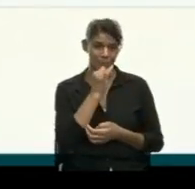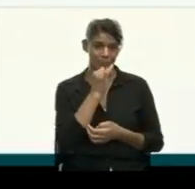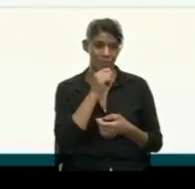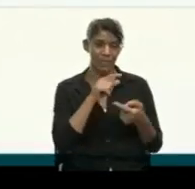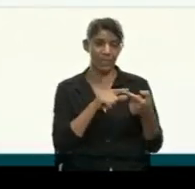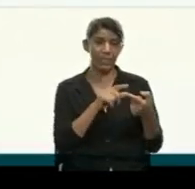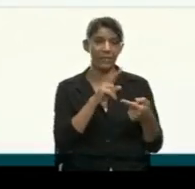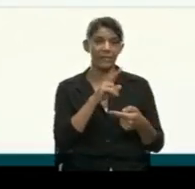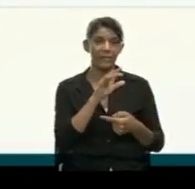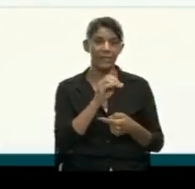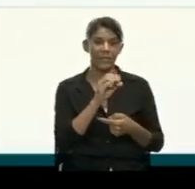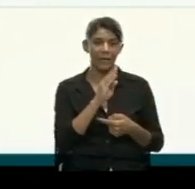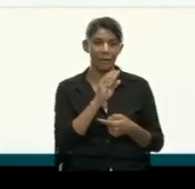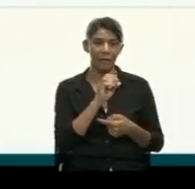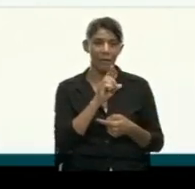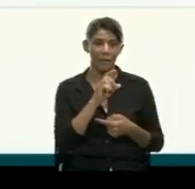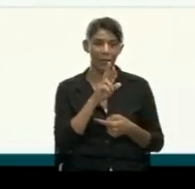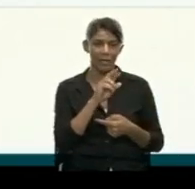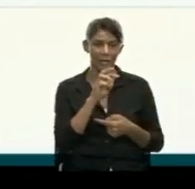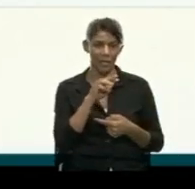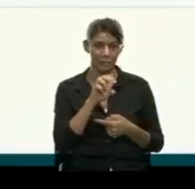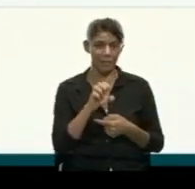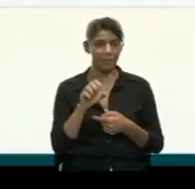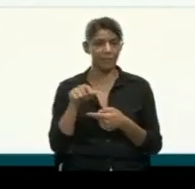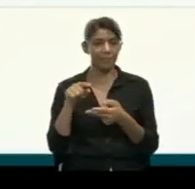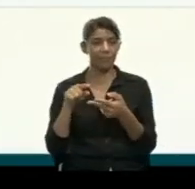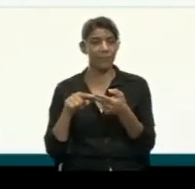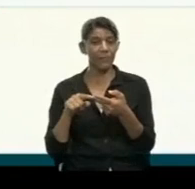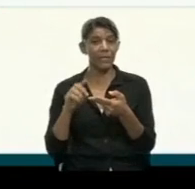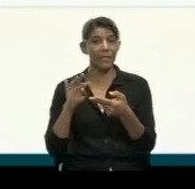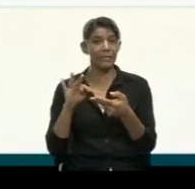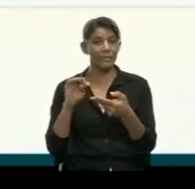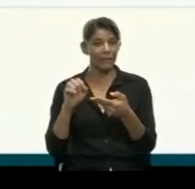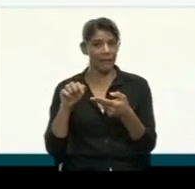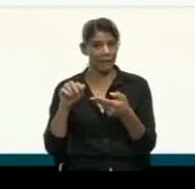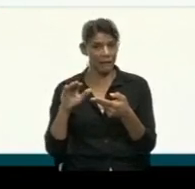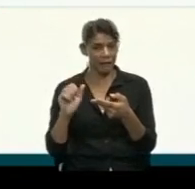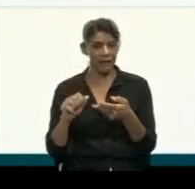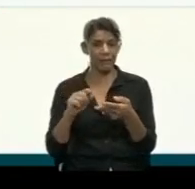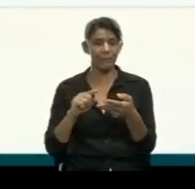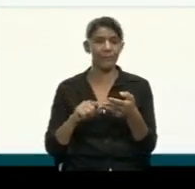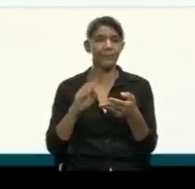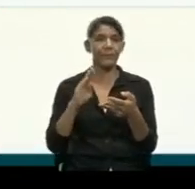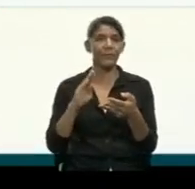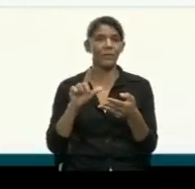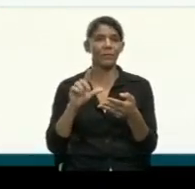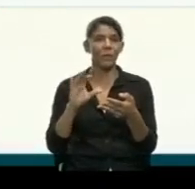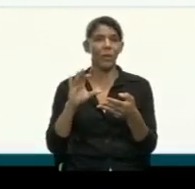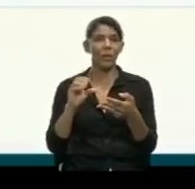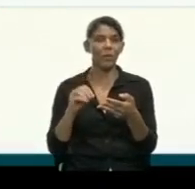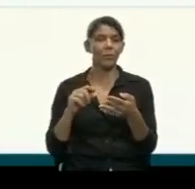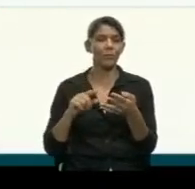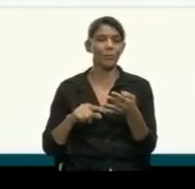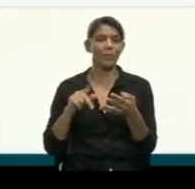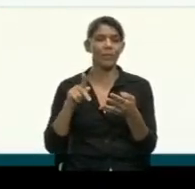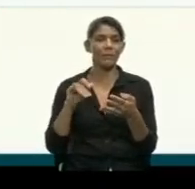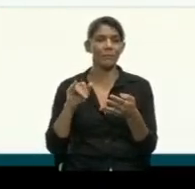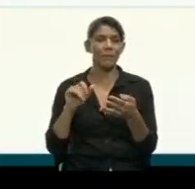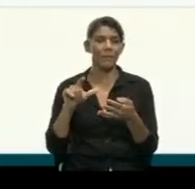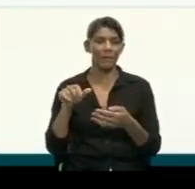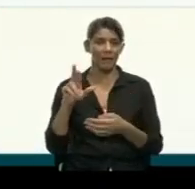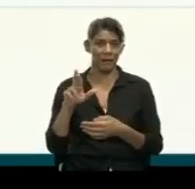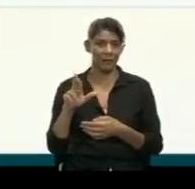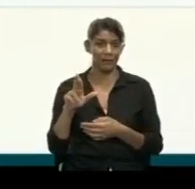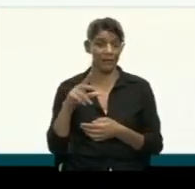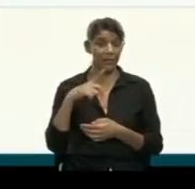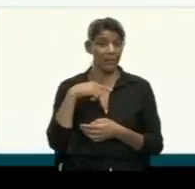viga baldrame, estaca e estaca e blocos, né? Pilares e alvenaria. Agora